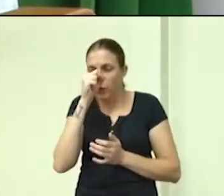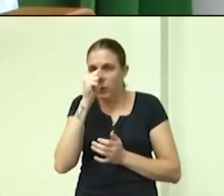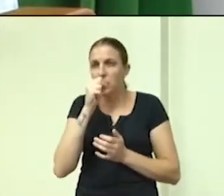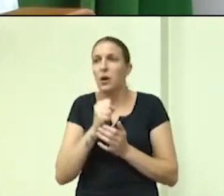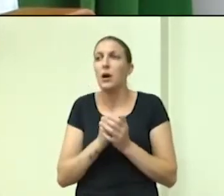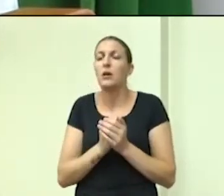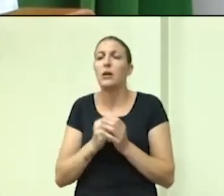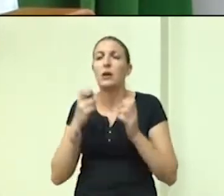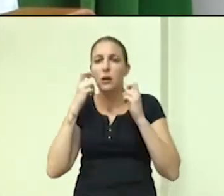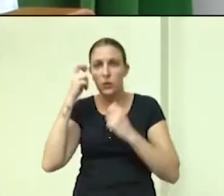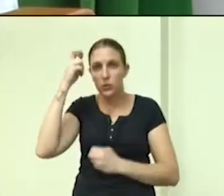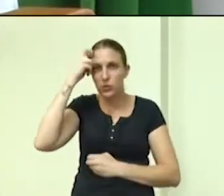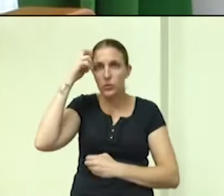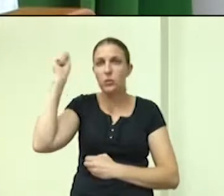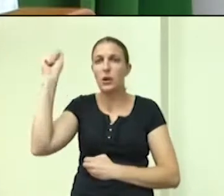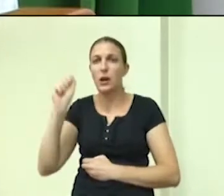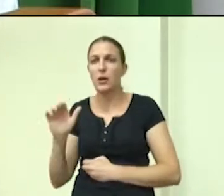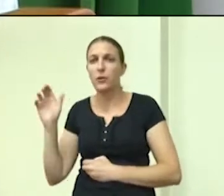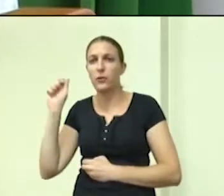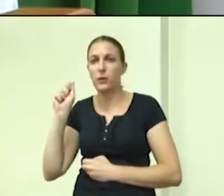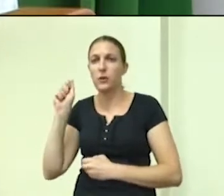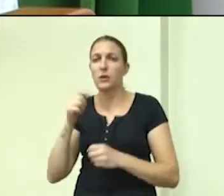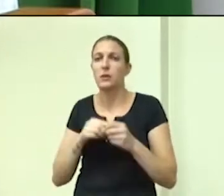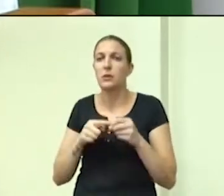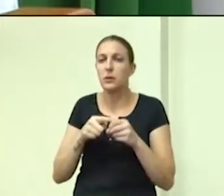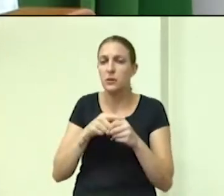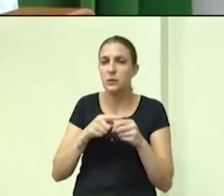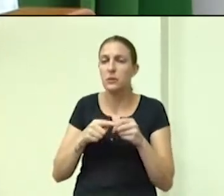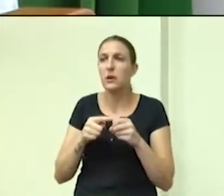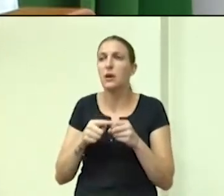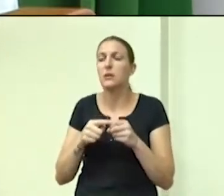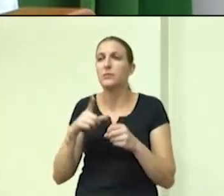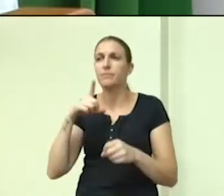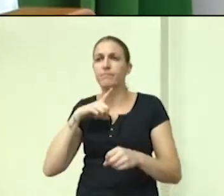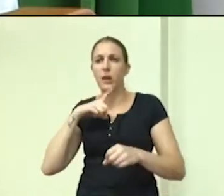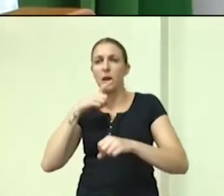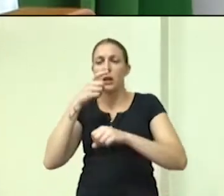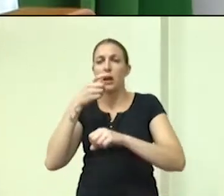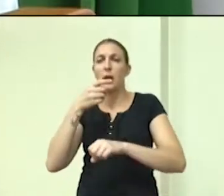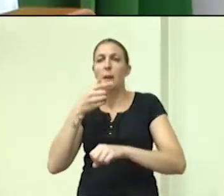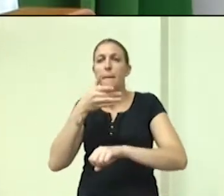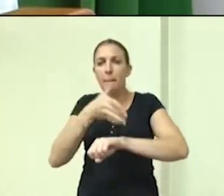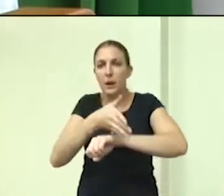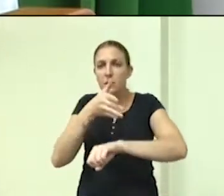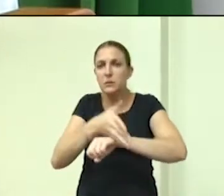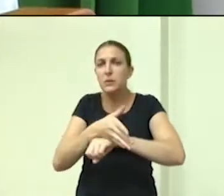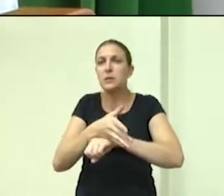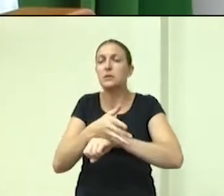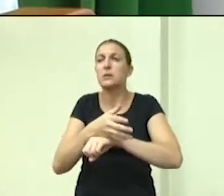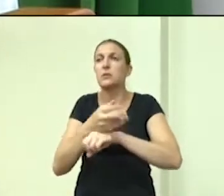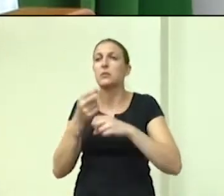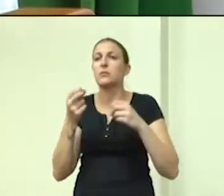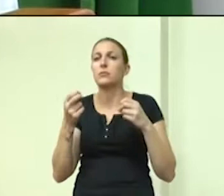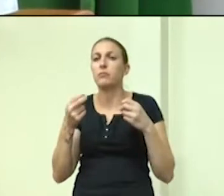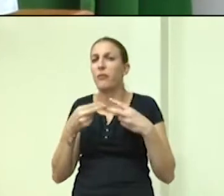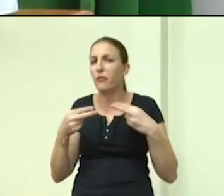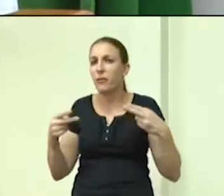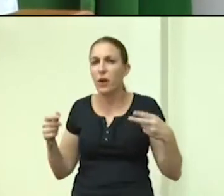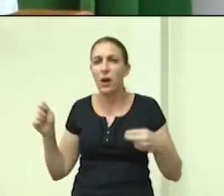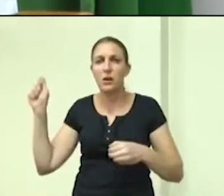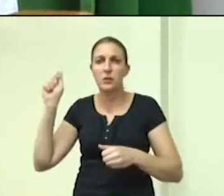cultura afro e capoeiristas de várias cidades do Rio Grande do Sul e também de outros estados, como Santa